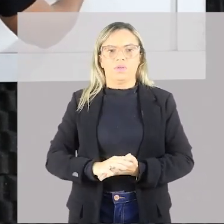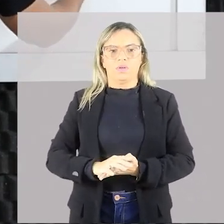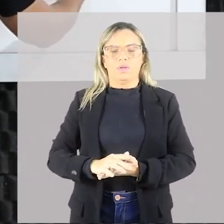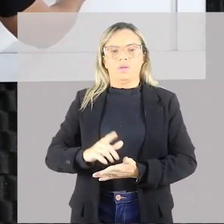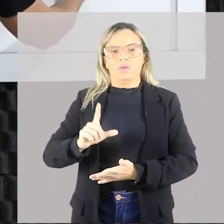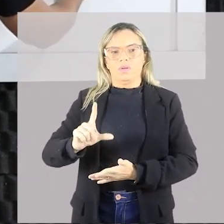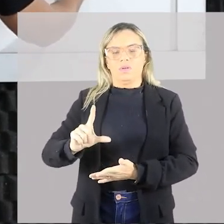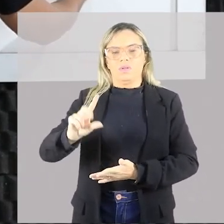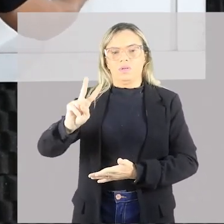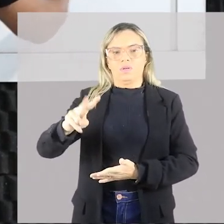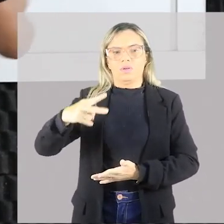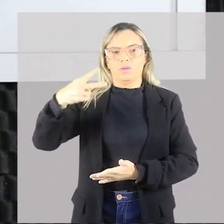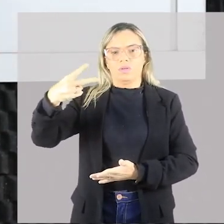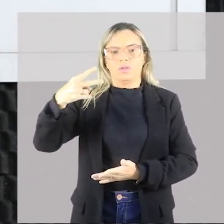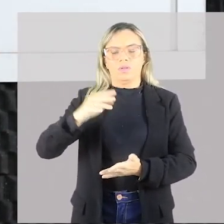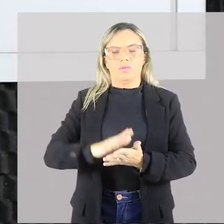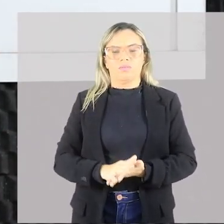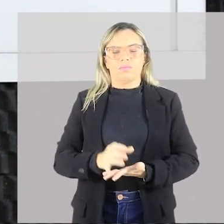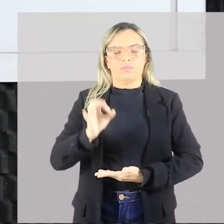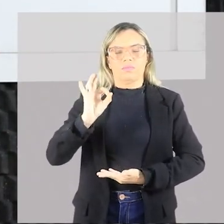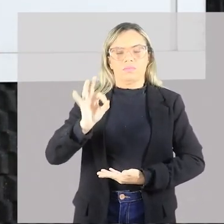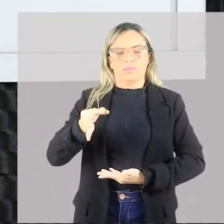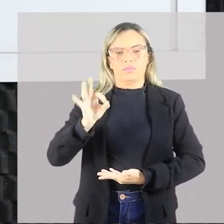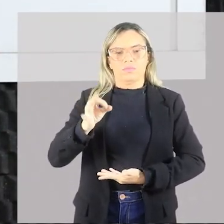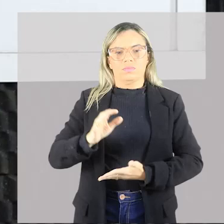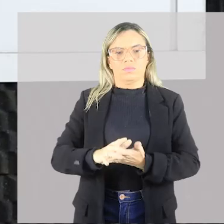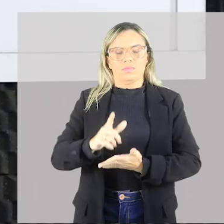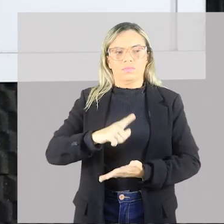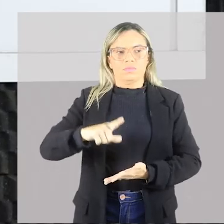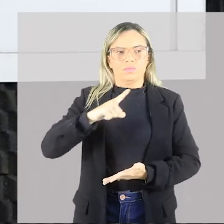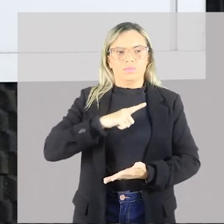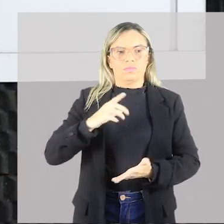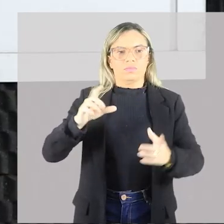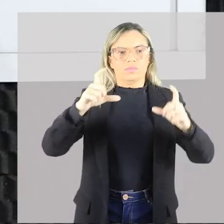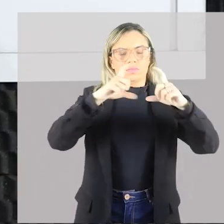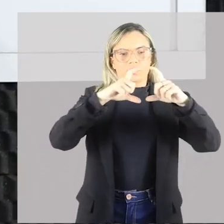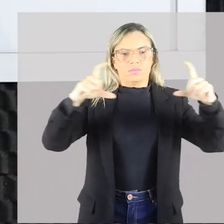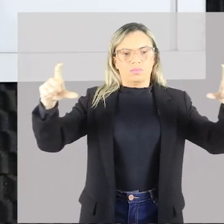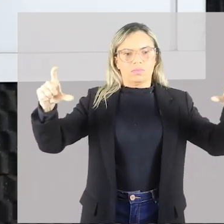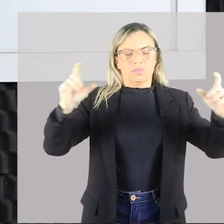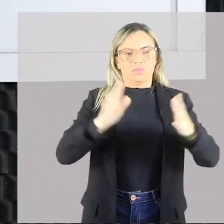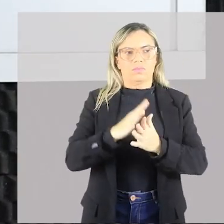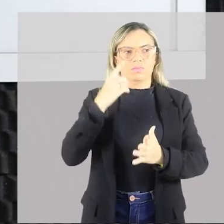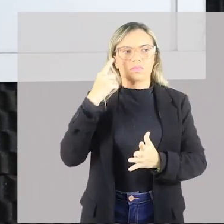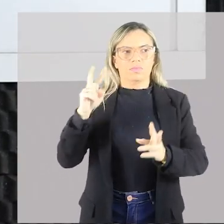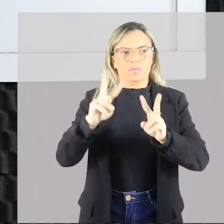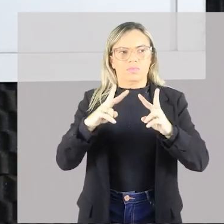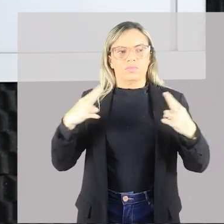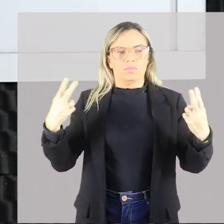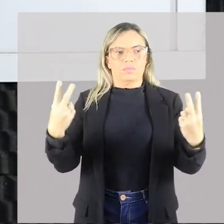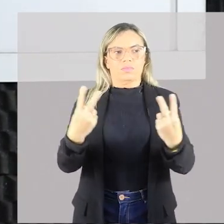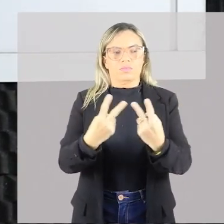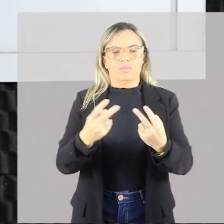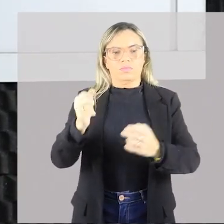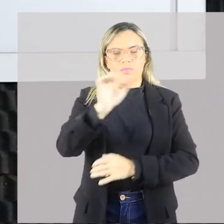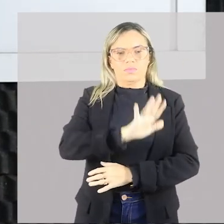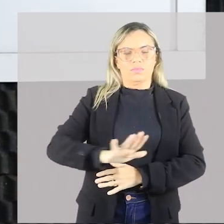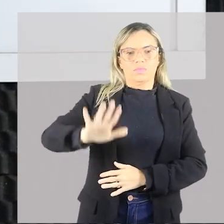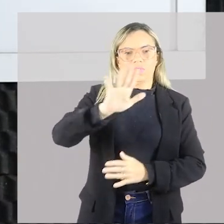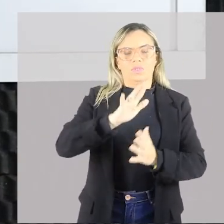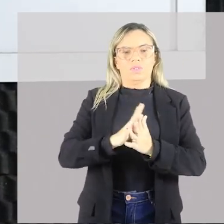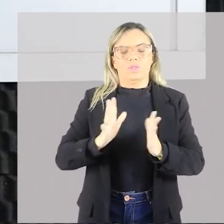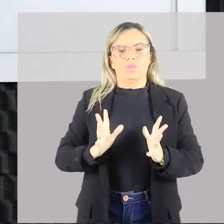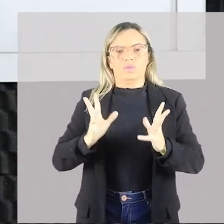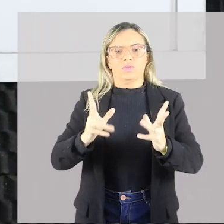quadrado. Certo? Então, você tem a fórmula geral para calcular volume e área de todo e